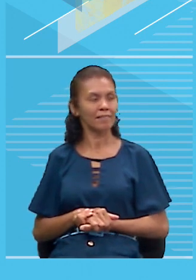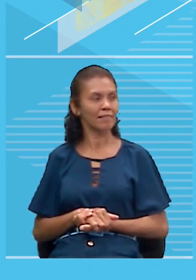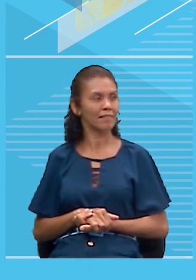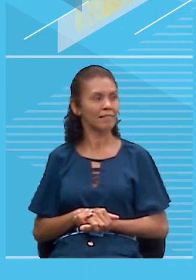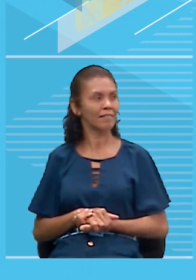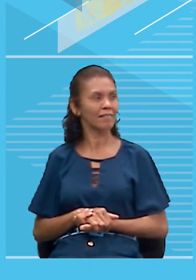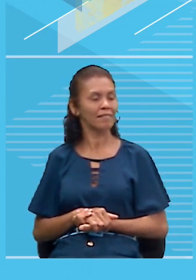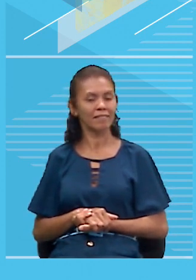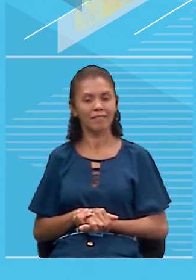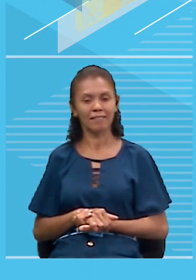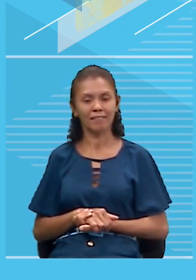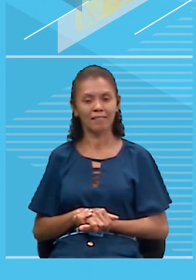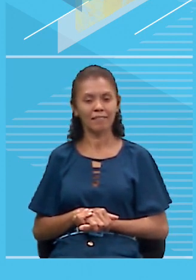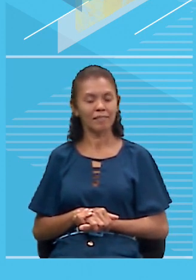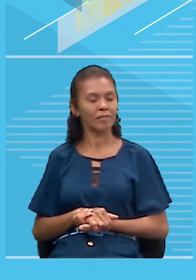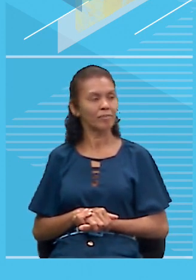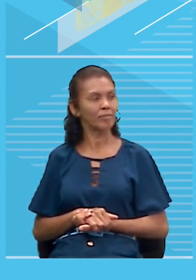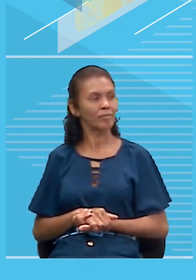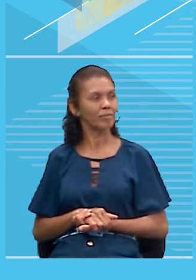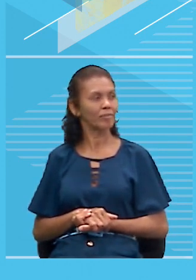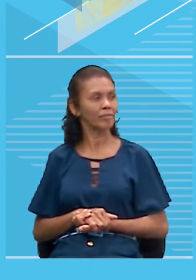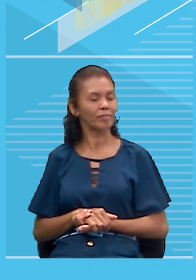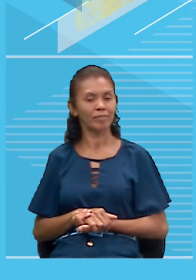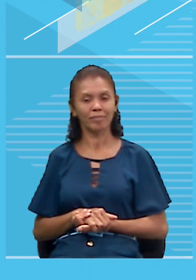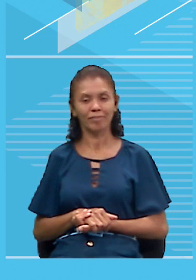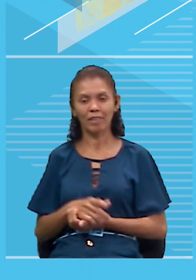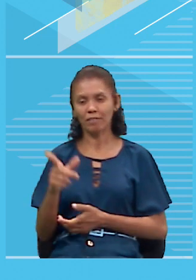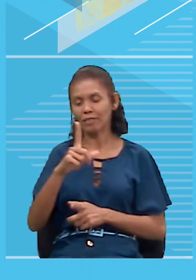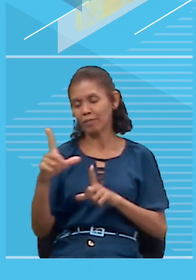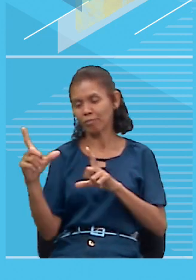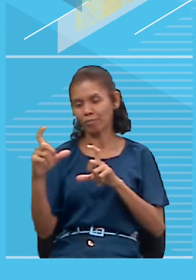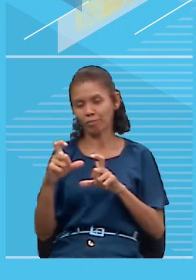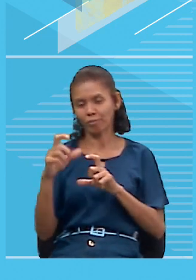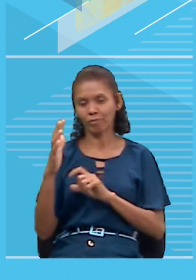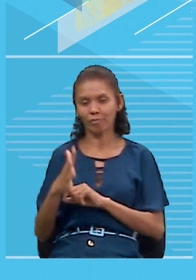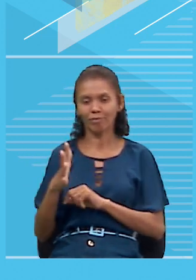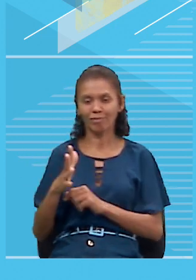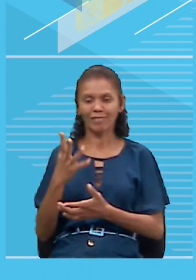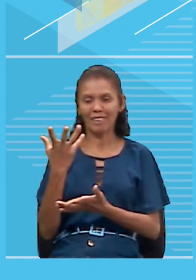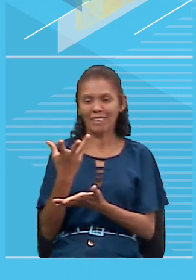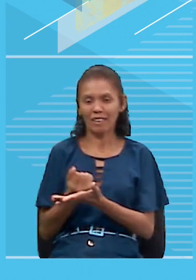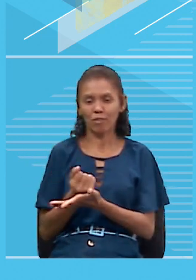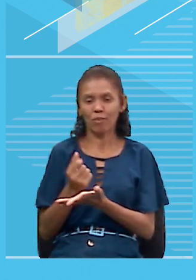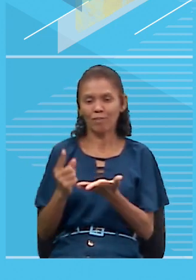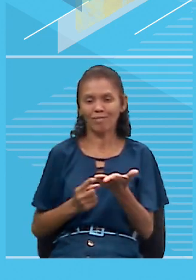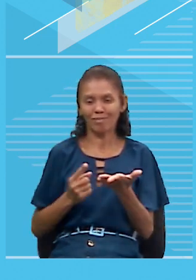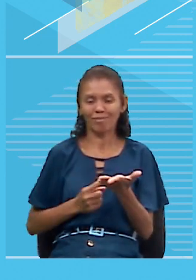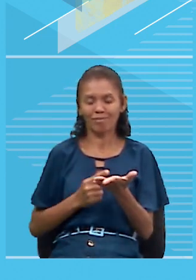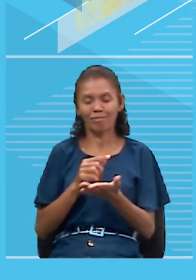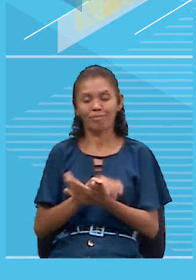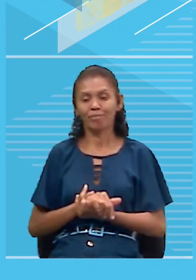moleza moleza moleza moleza moleza tira o print salvou no caderninho para não esquecer